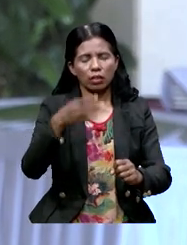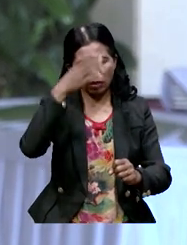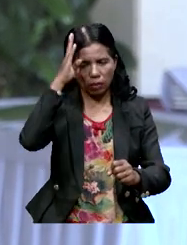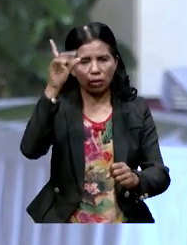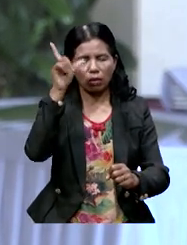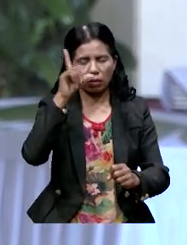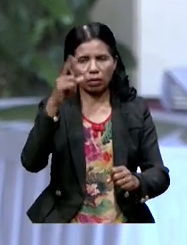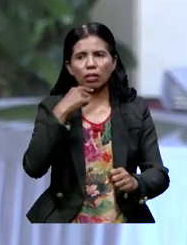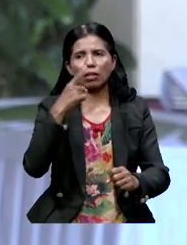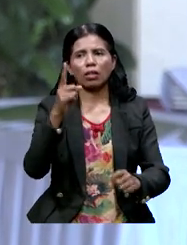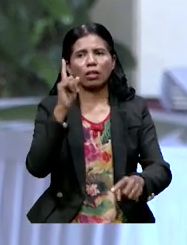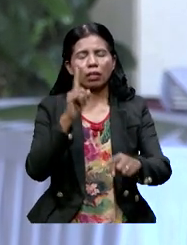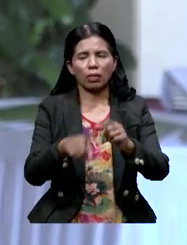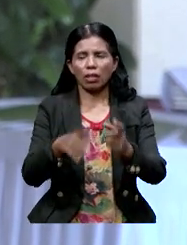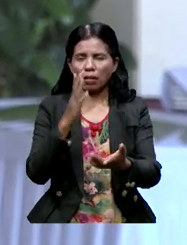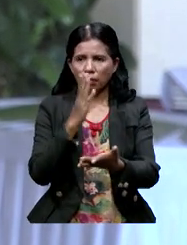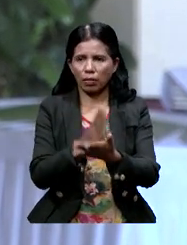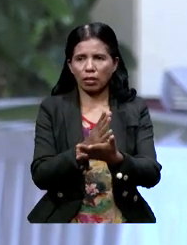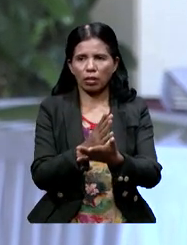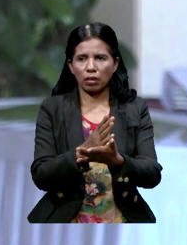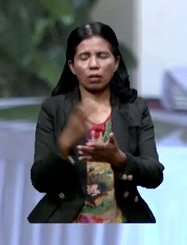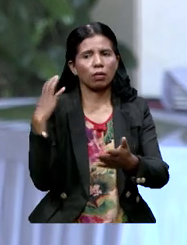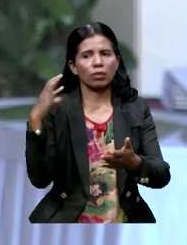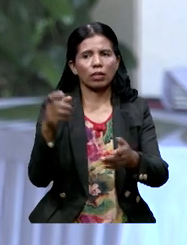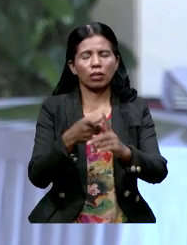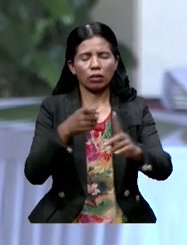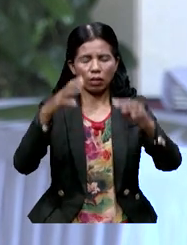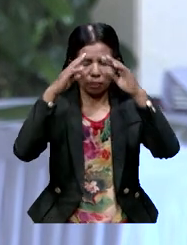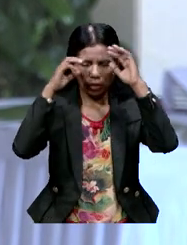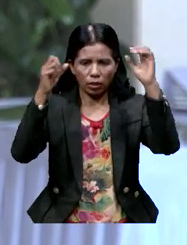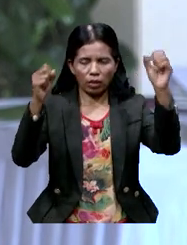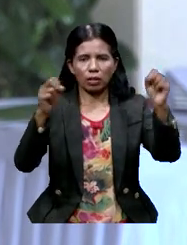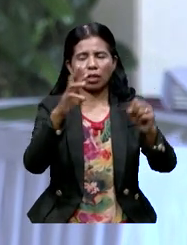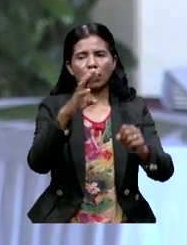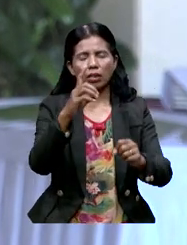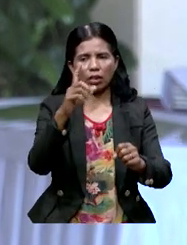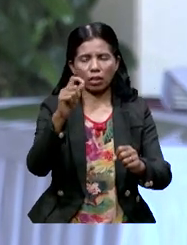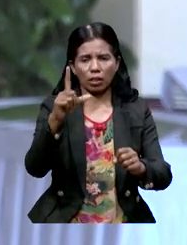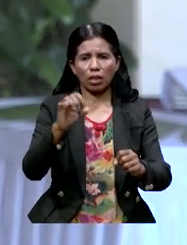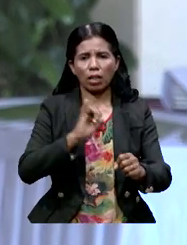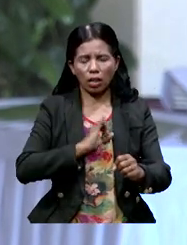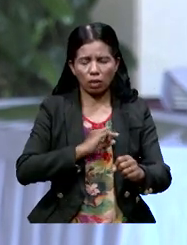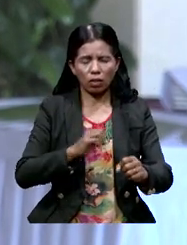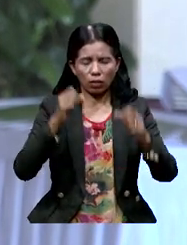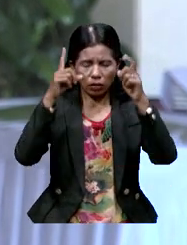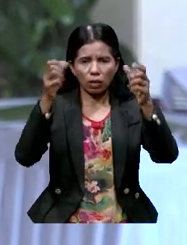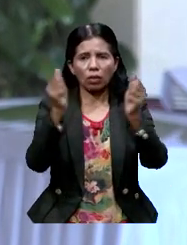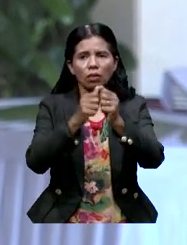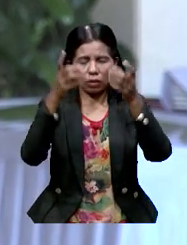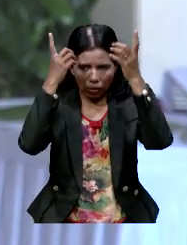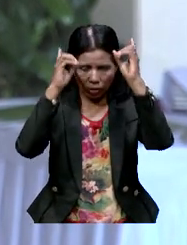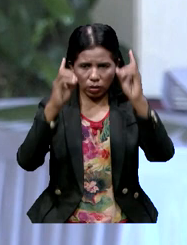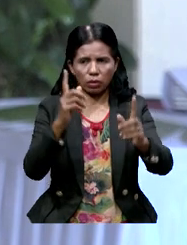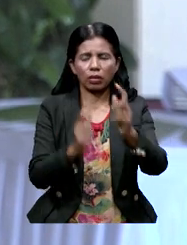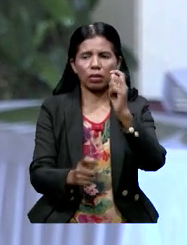até te kata la bele limita as competências do presidente da república how hak for da ki tu ang decisão nem mas decisão